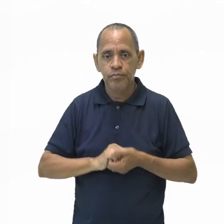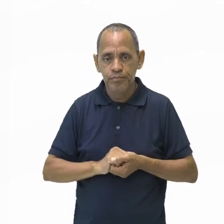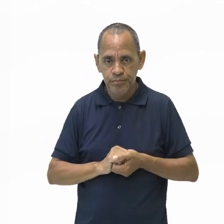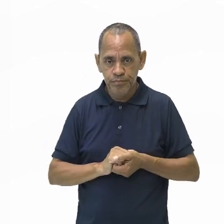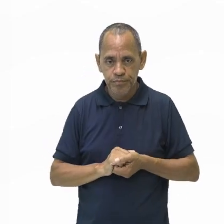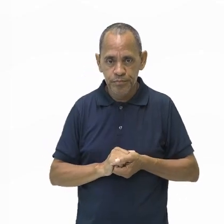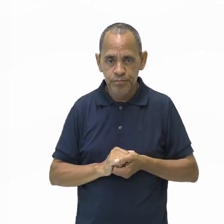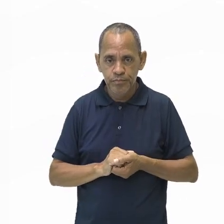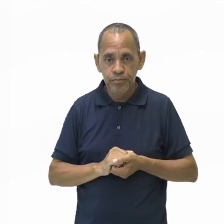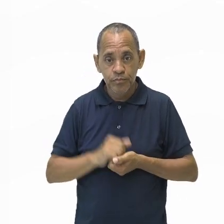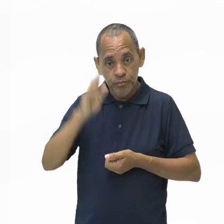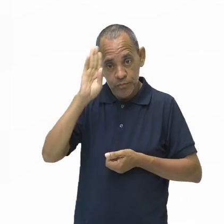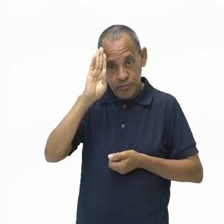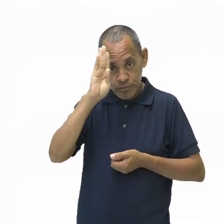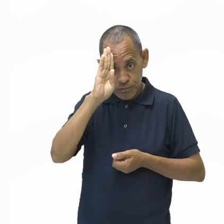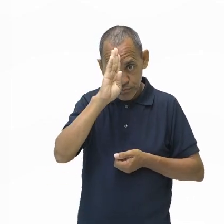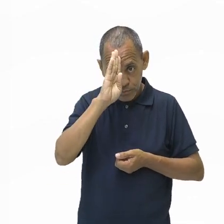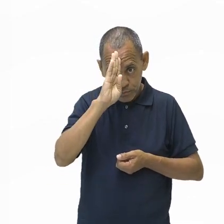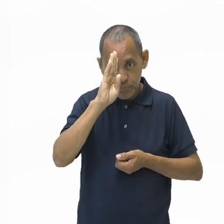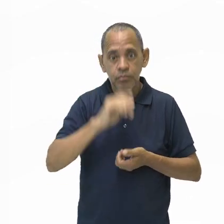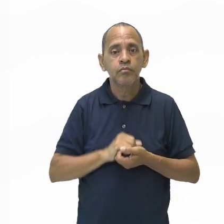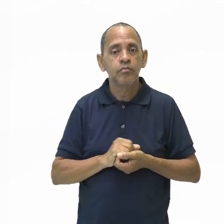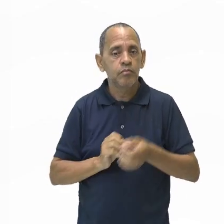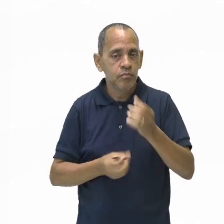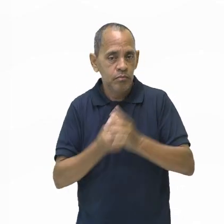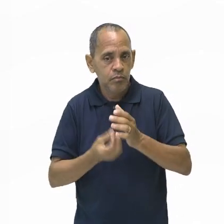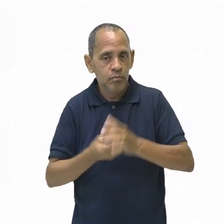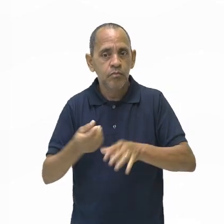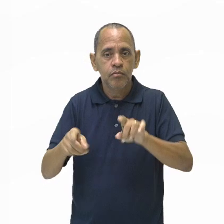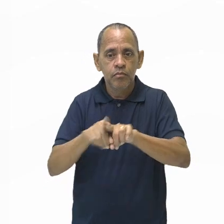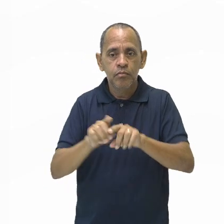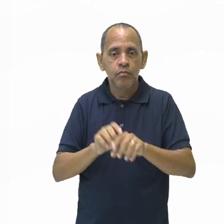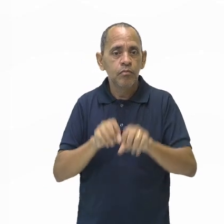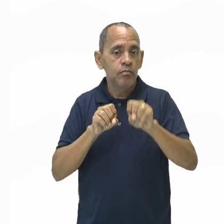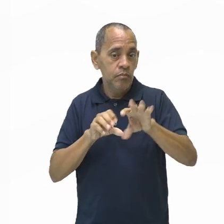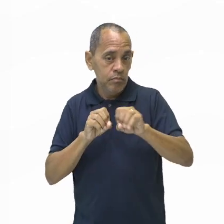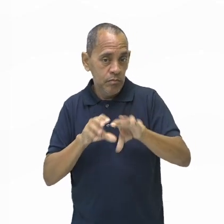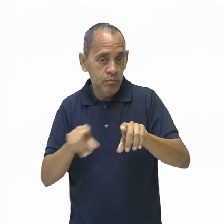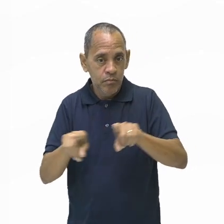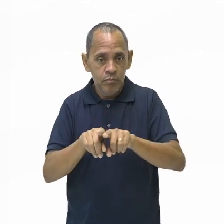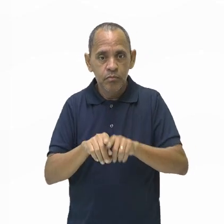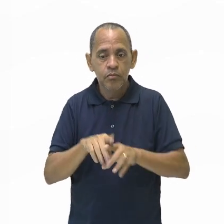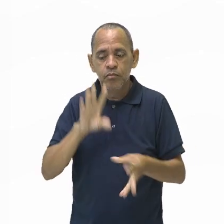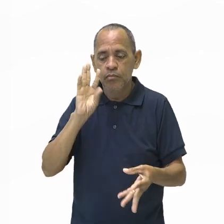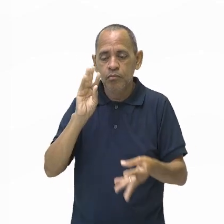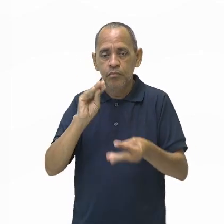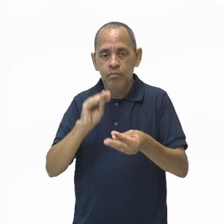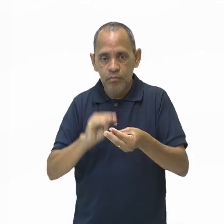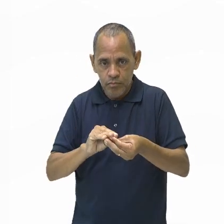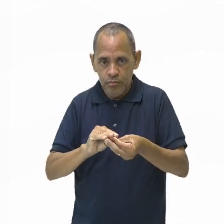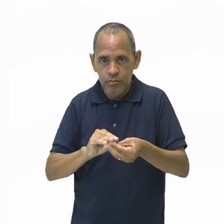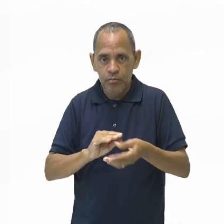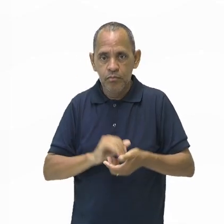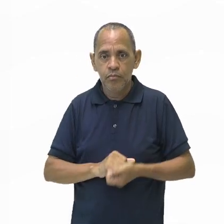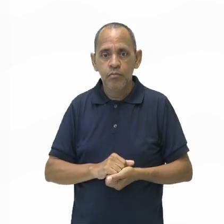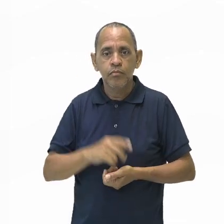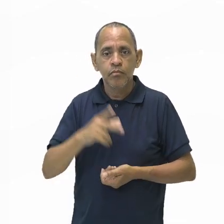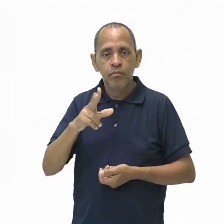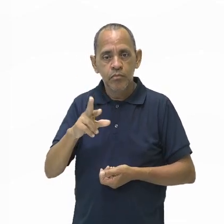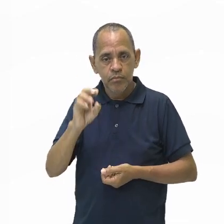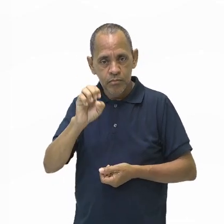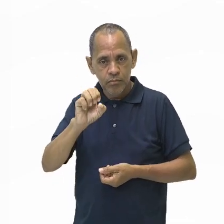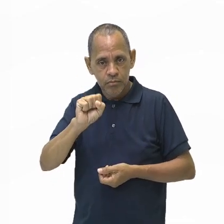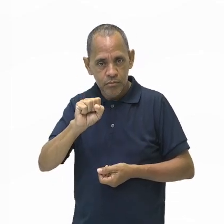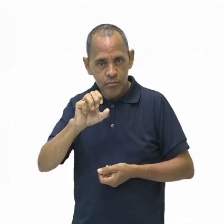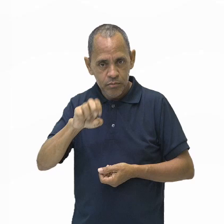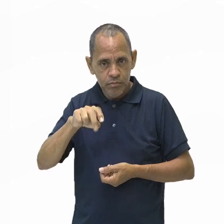Na academia, estabelecimento de educação superior, ela é denominada de resenha mesmo, né? Somente resenha, não necessariamente uma